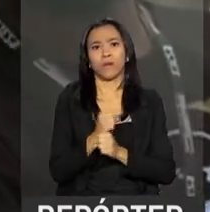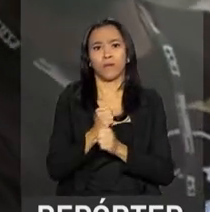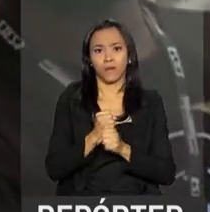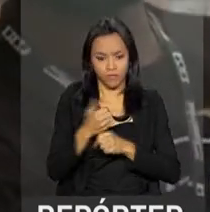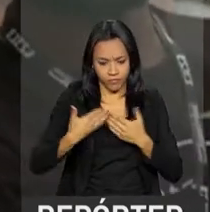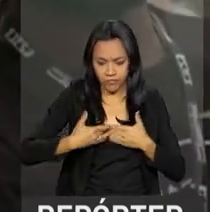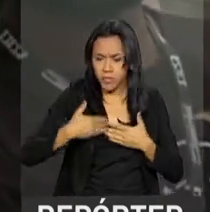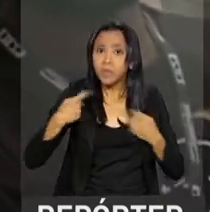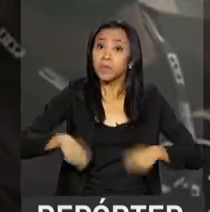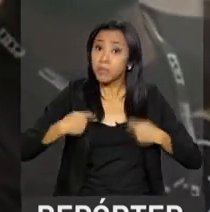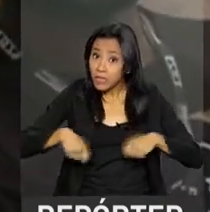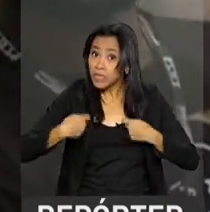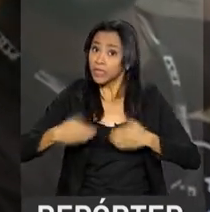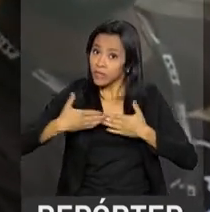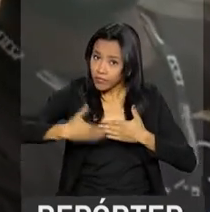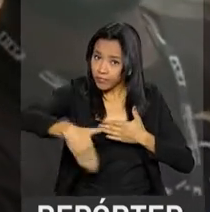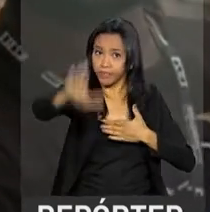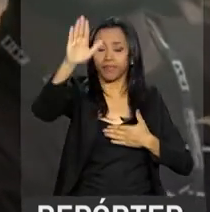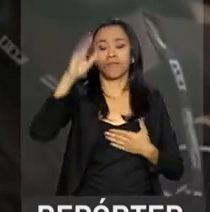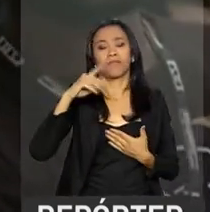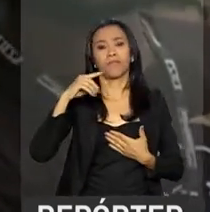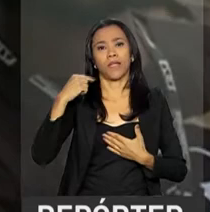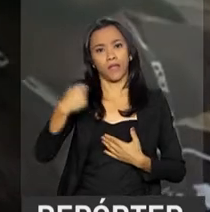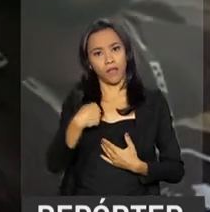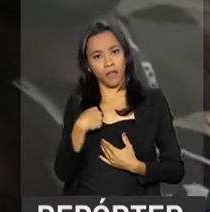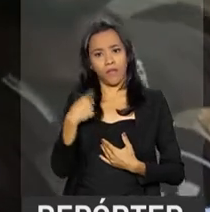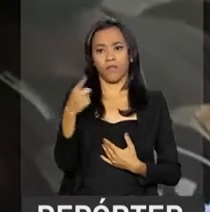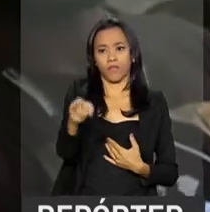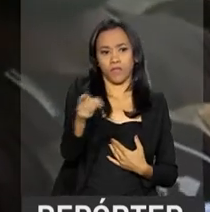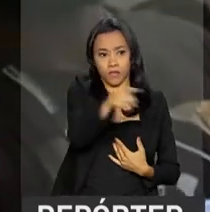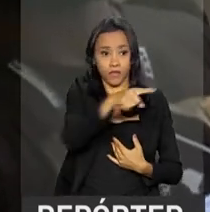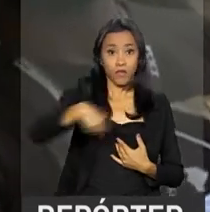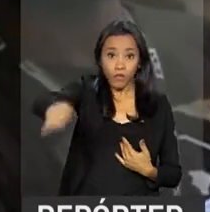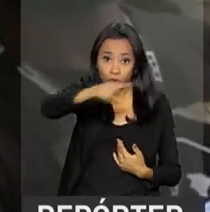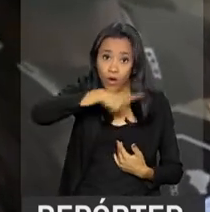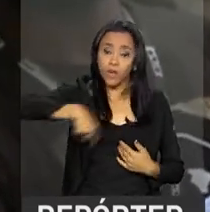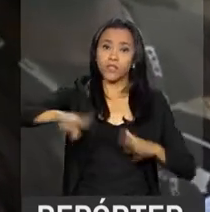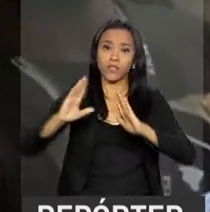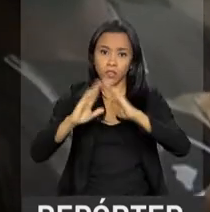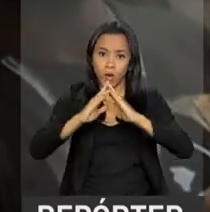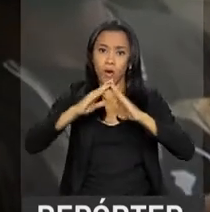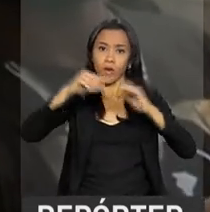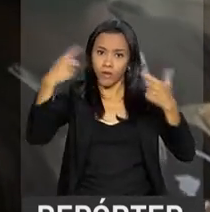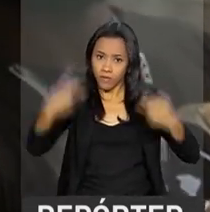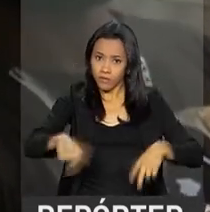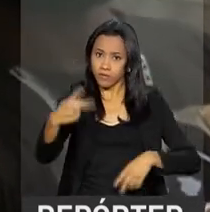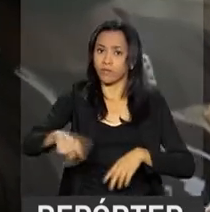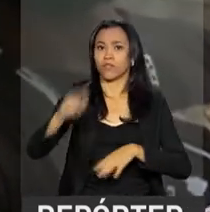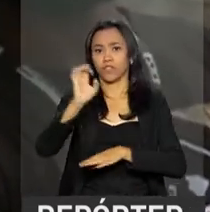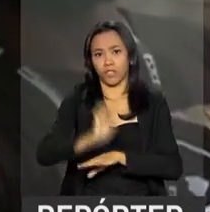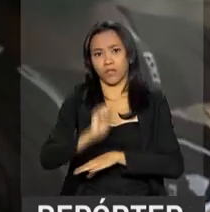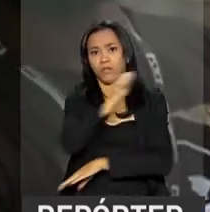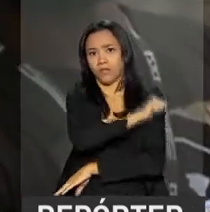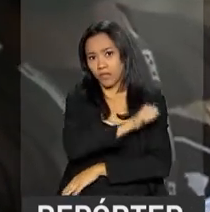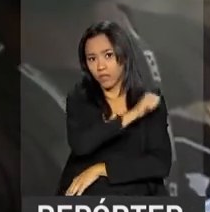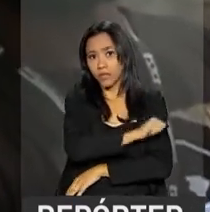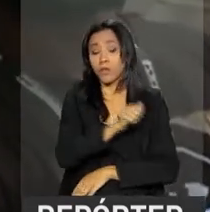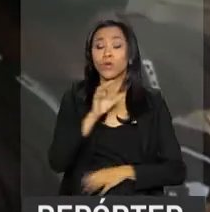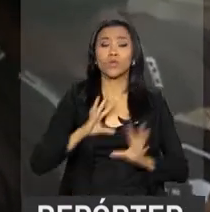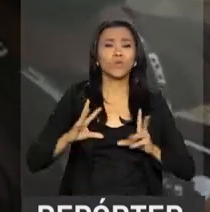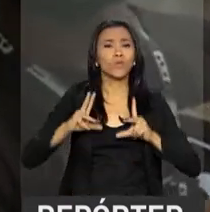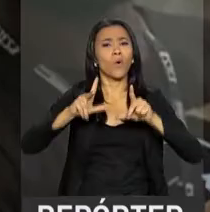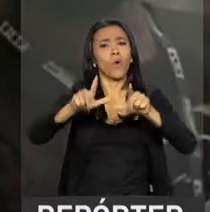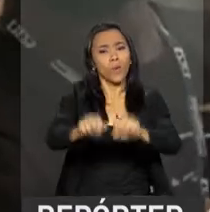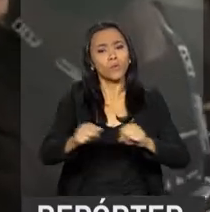o necessário para que nós, você, eu e aqueles que moram, que vivem, que amam a cidade, o estado, todos